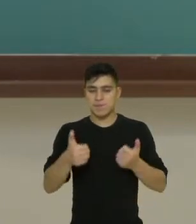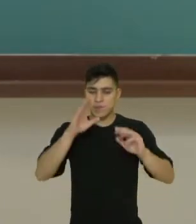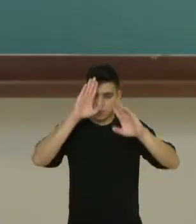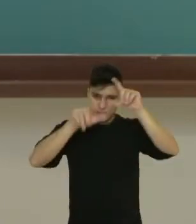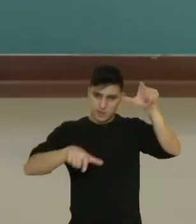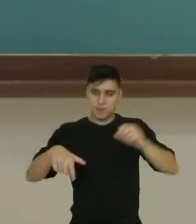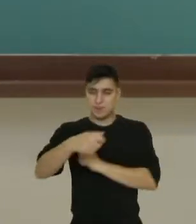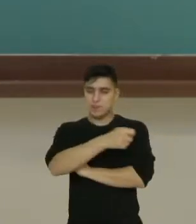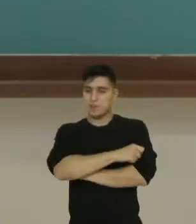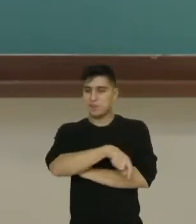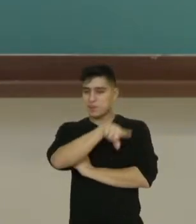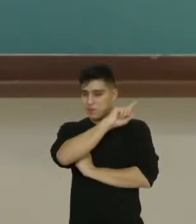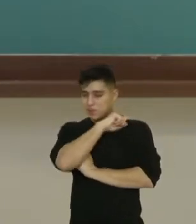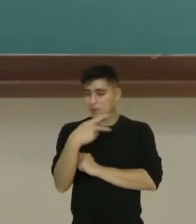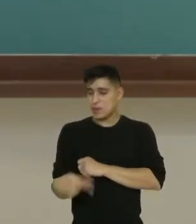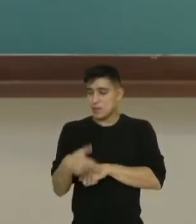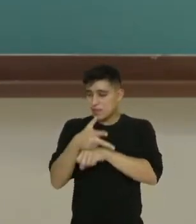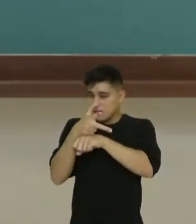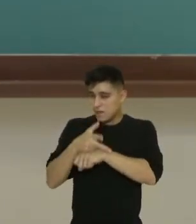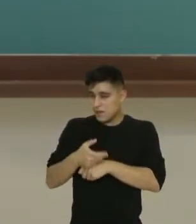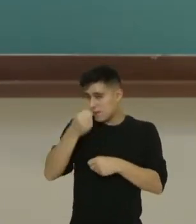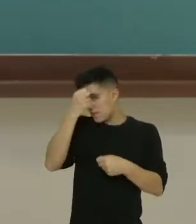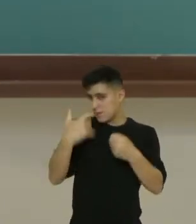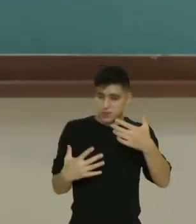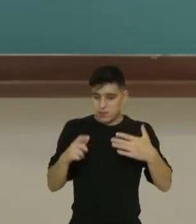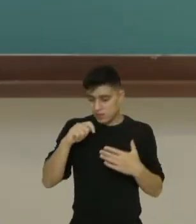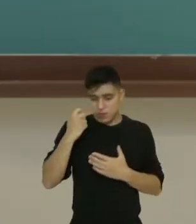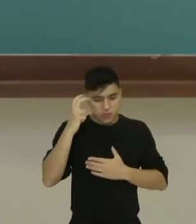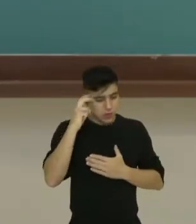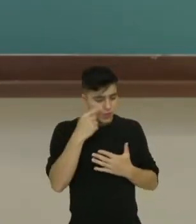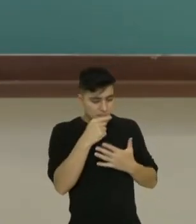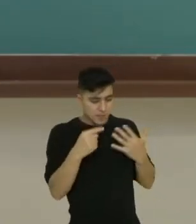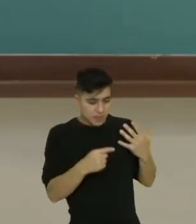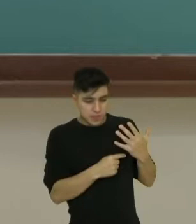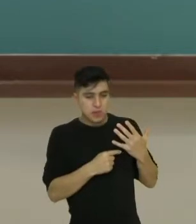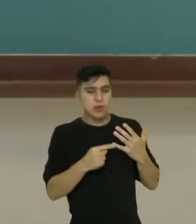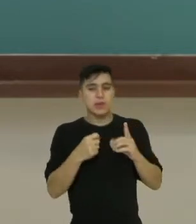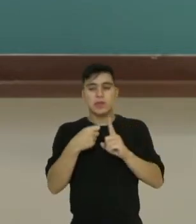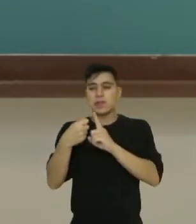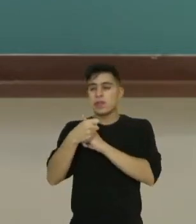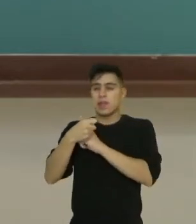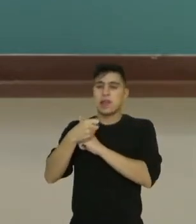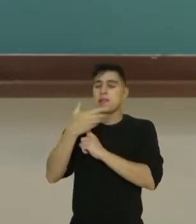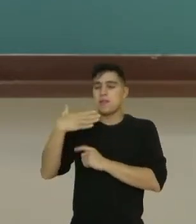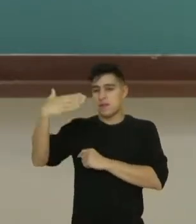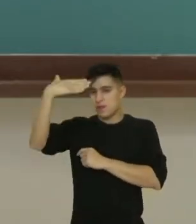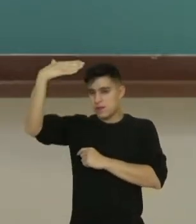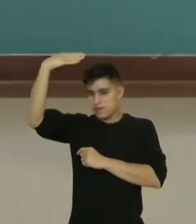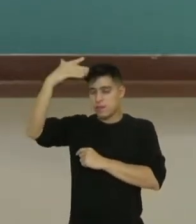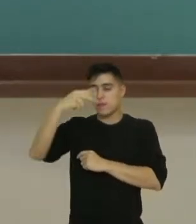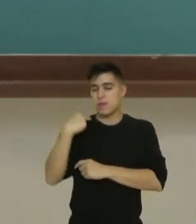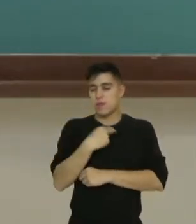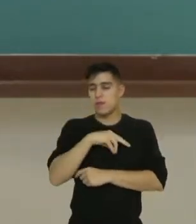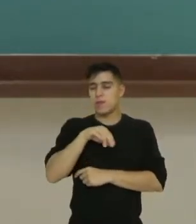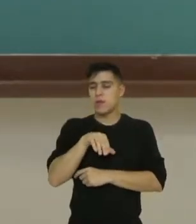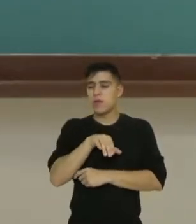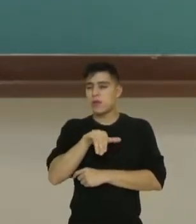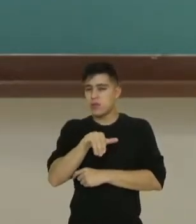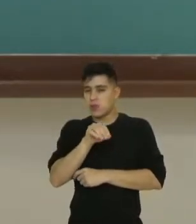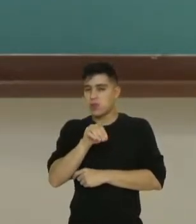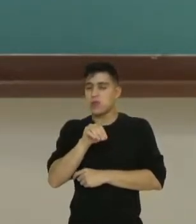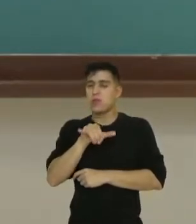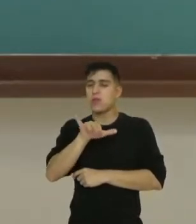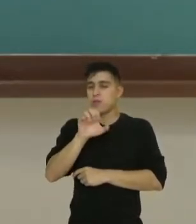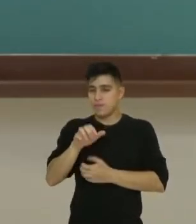Olá, estudantes da primeira série. Nesse vídeo vamos falar sobre o patrimônio cultural das sociedades islâmicas. Meu nome é professora Joyce. Para que a gente